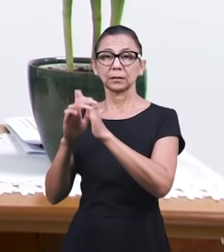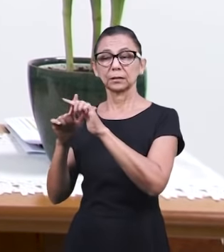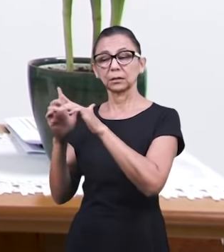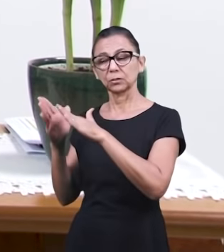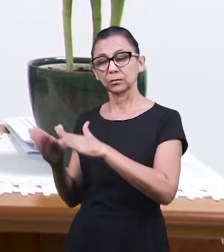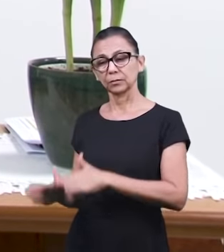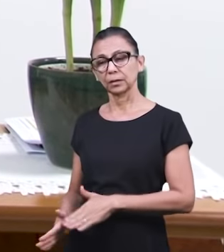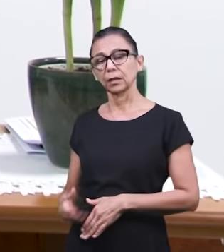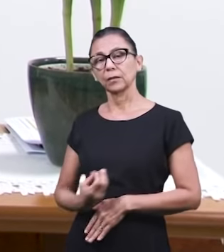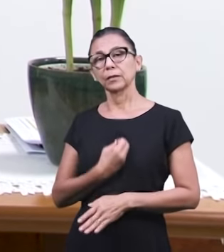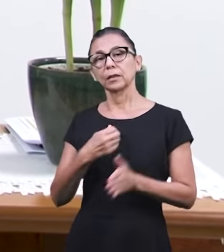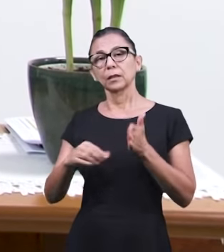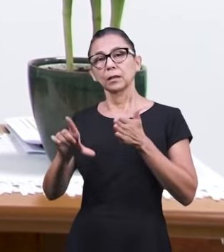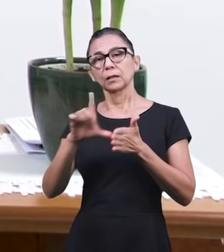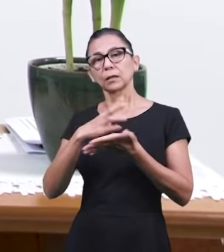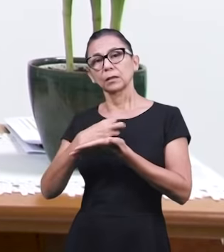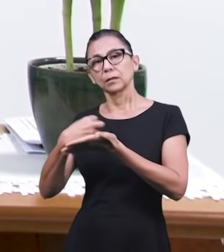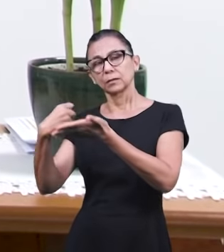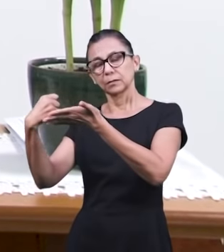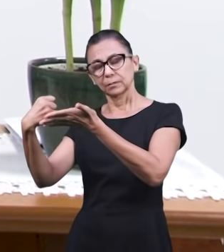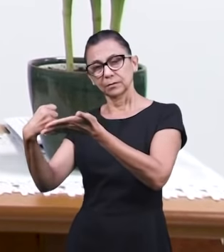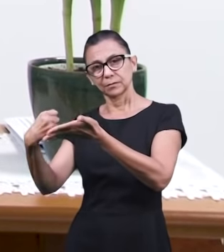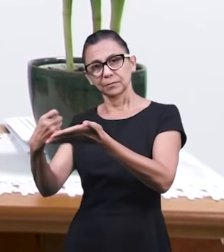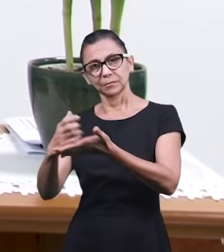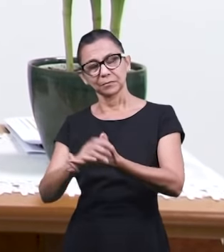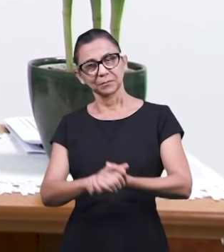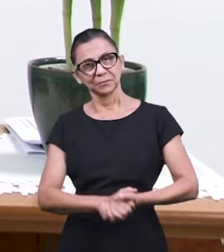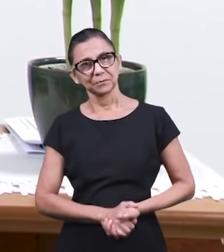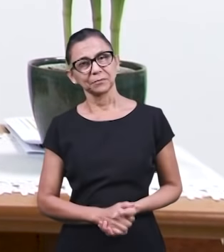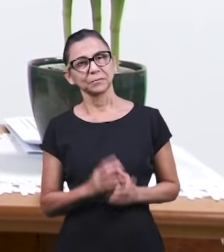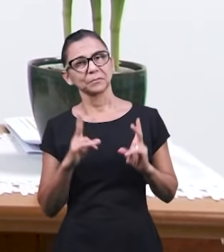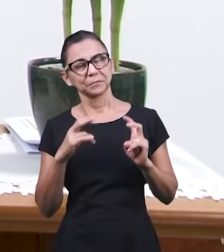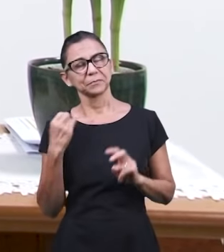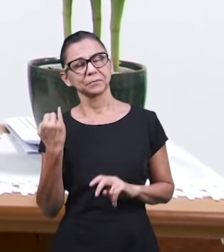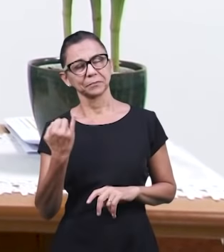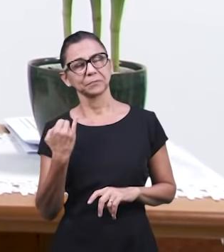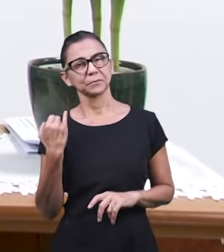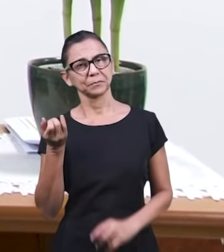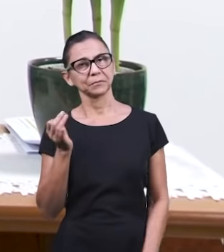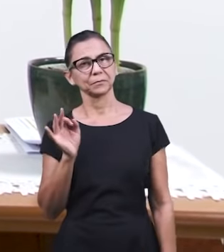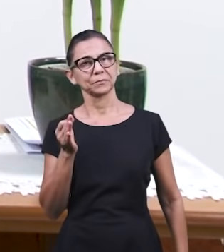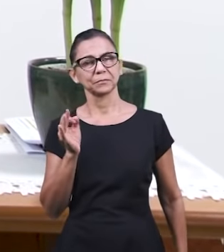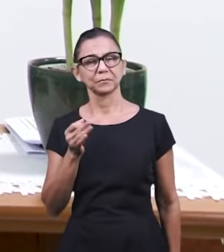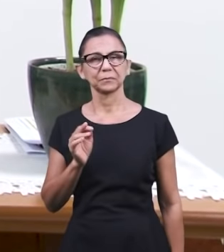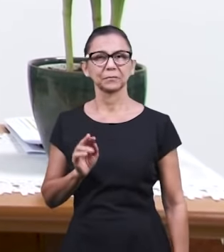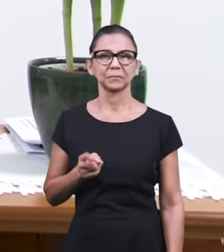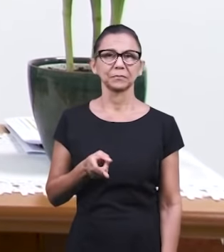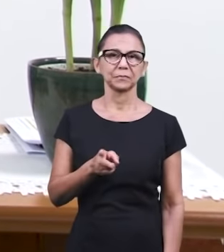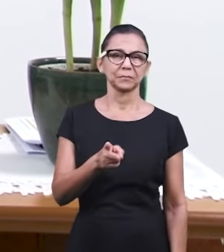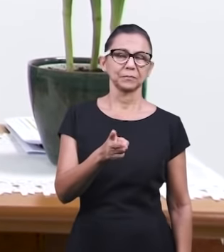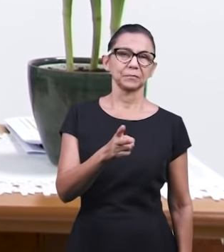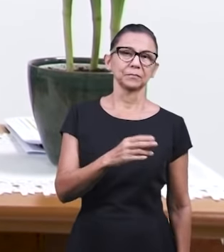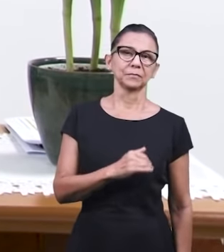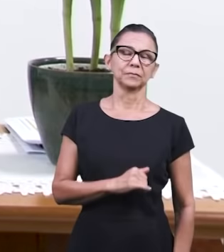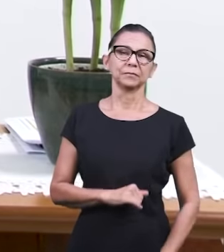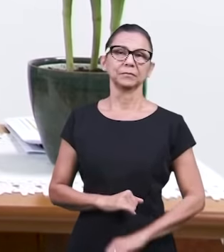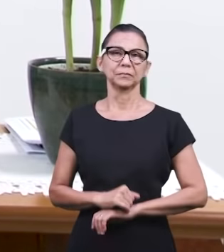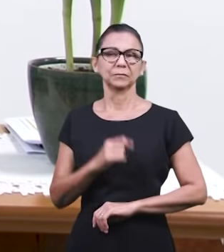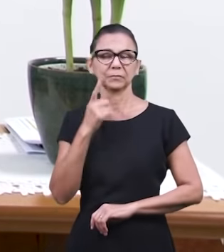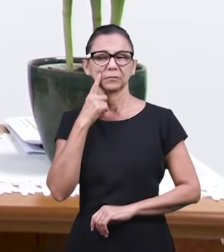está vivendo antes do seu arrebatamento. Por isso, este assunto é muito importante e certamente continuará